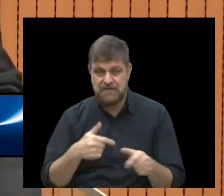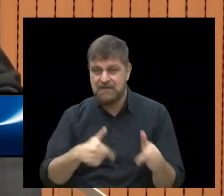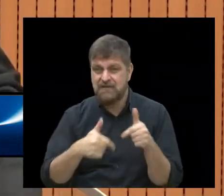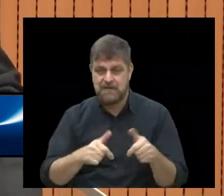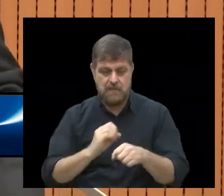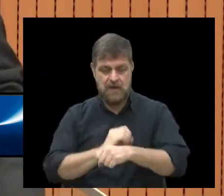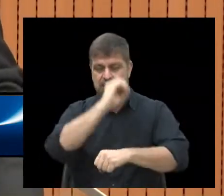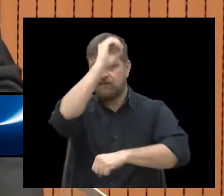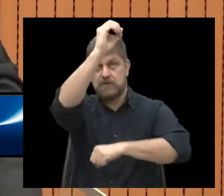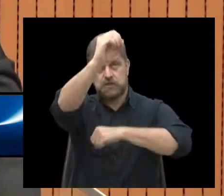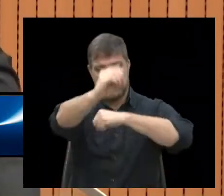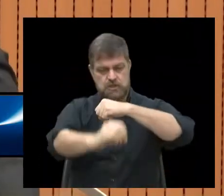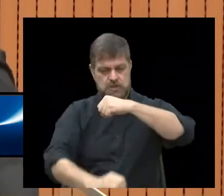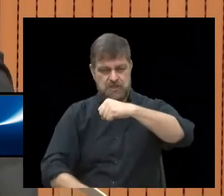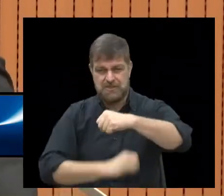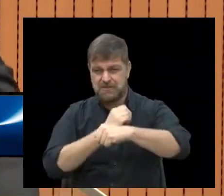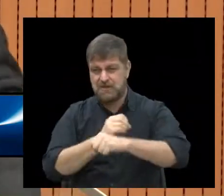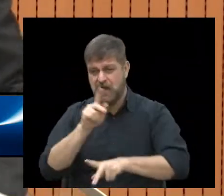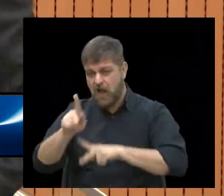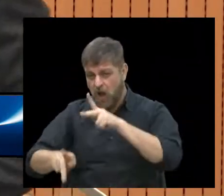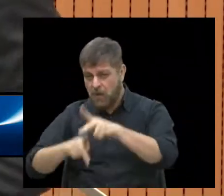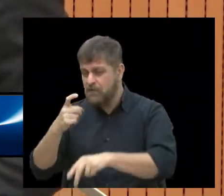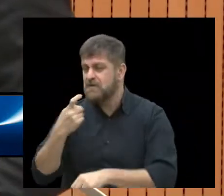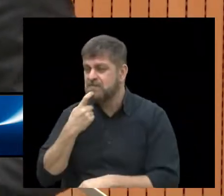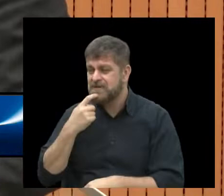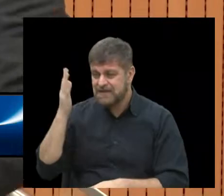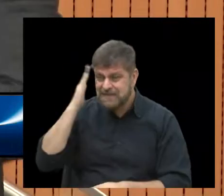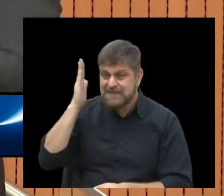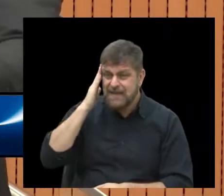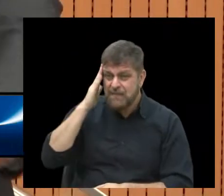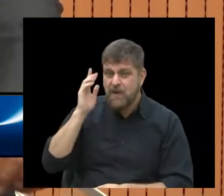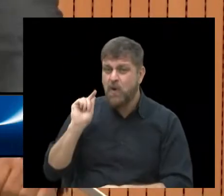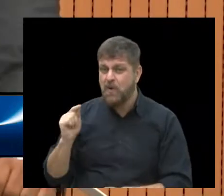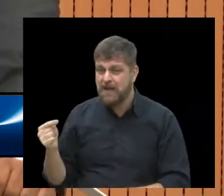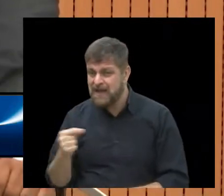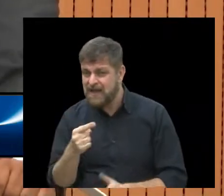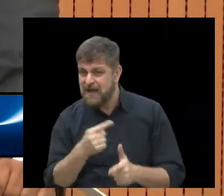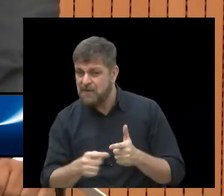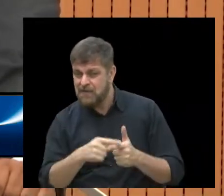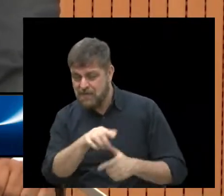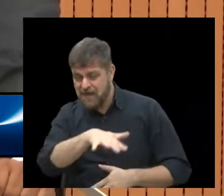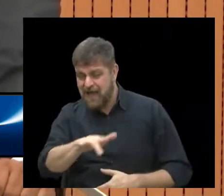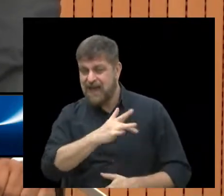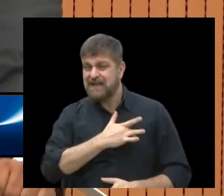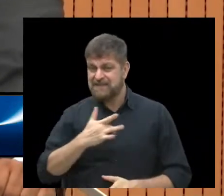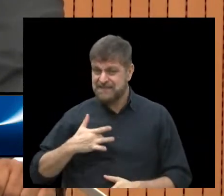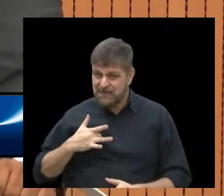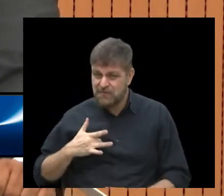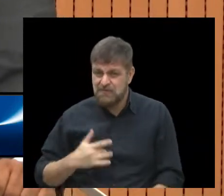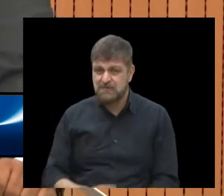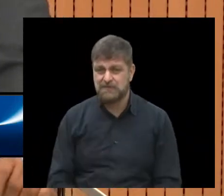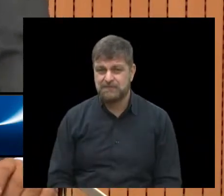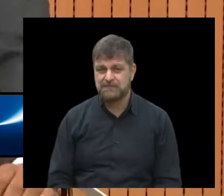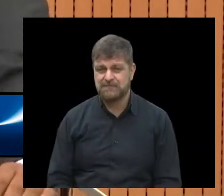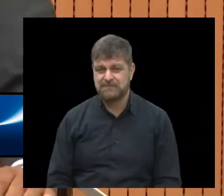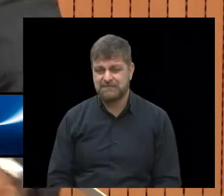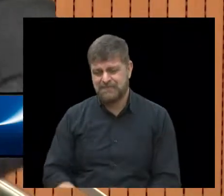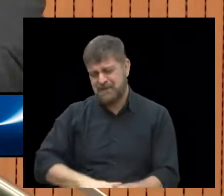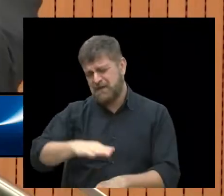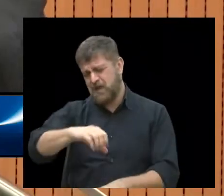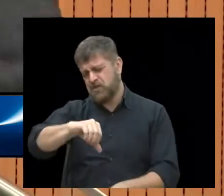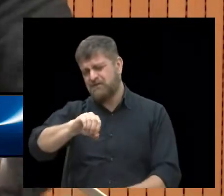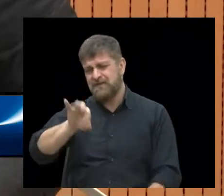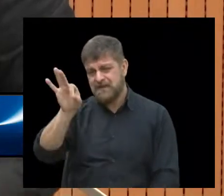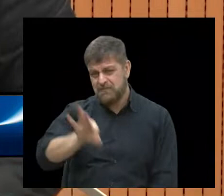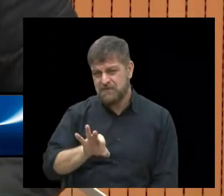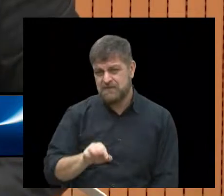horas seguidas. Então, a população de Campinas precisa saber que os problemas de saúde aqui, mais de